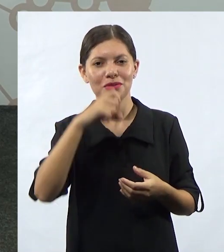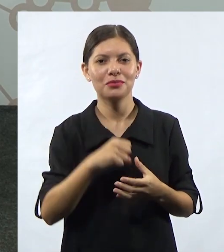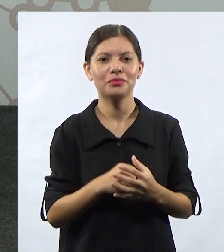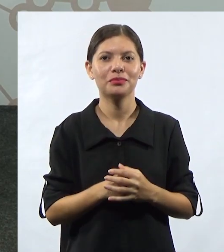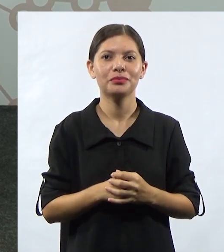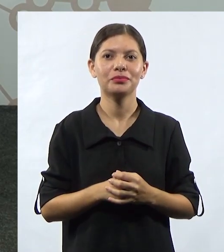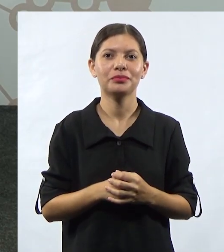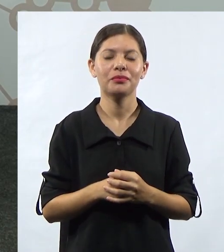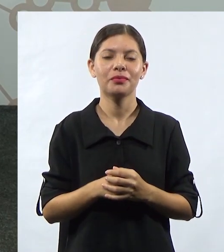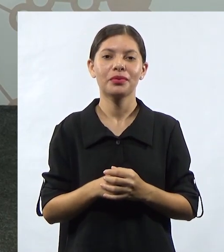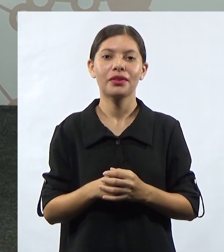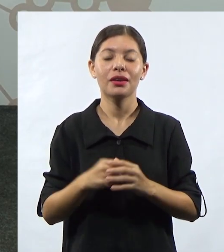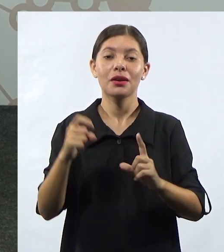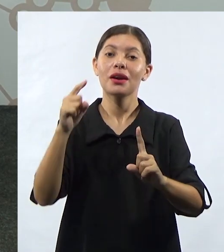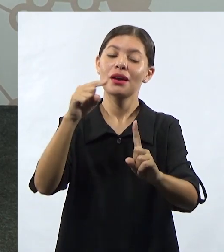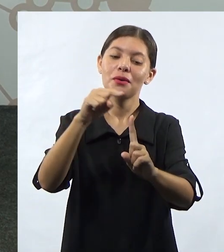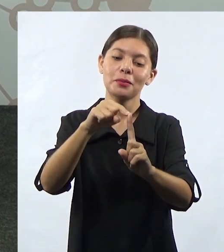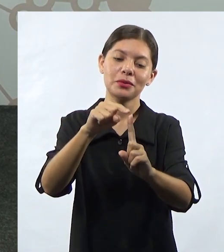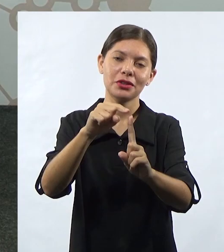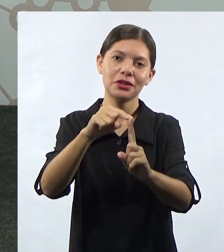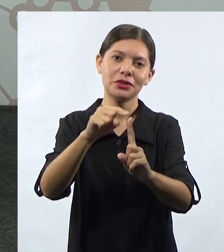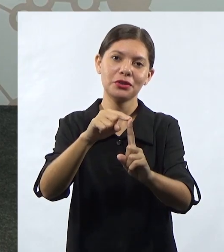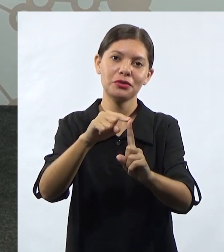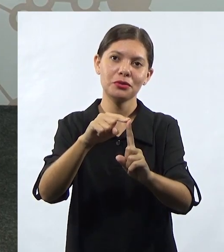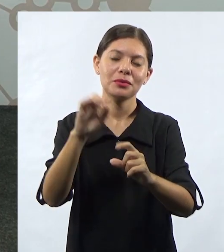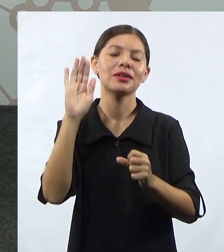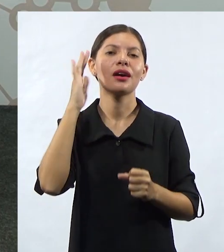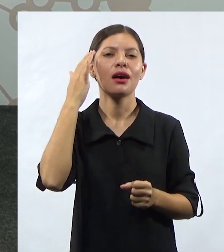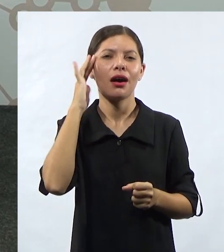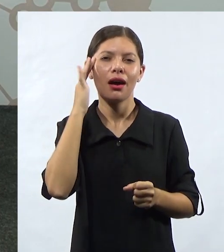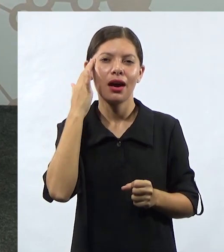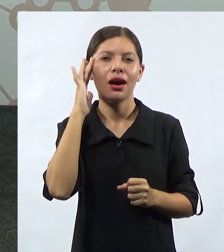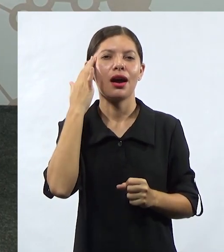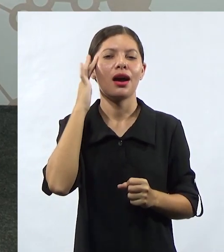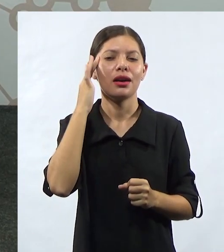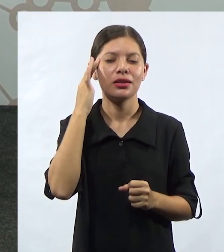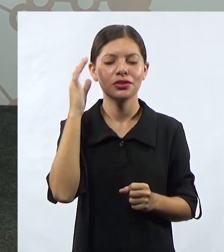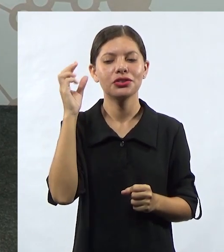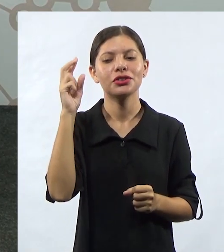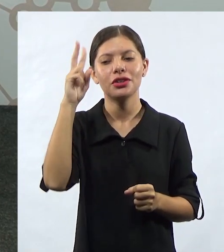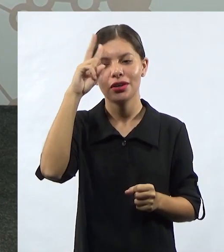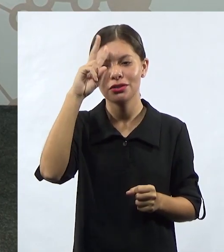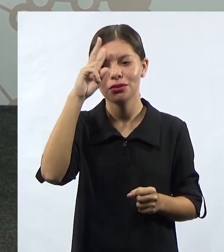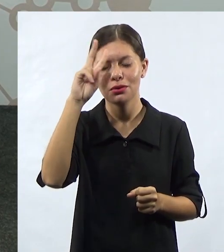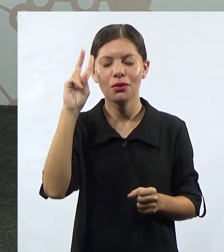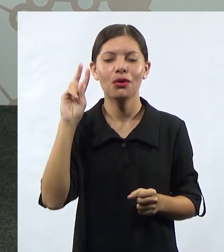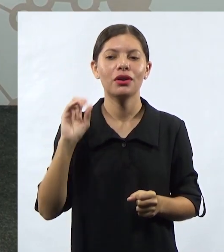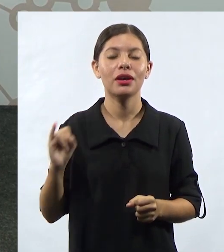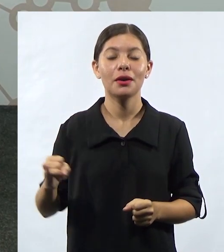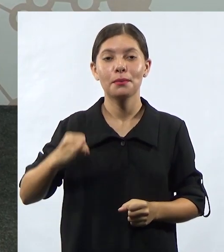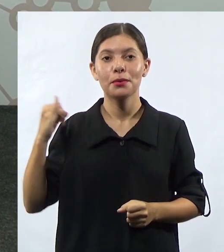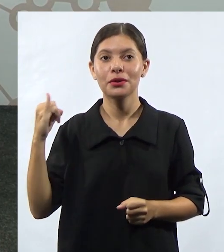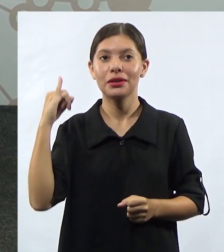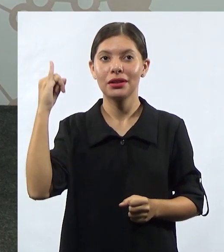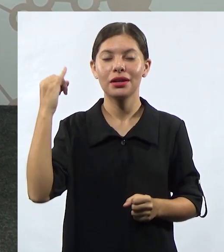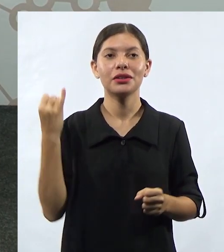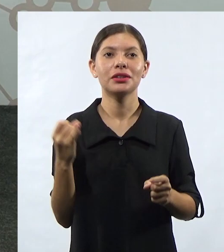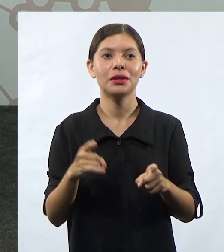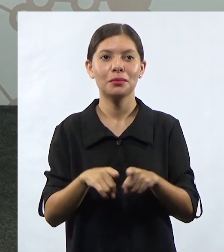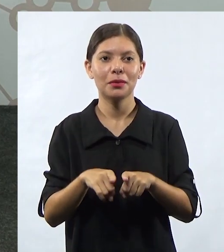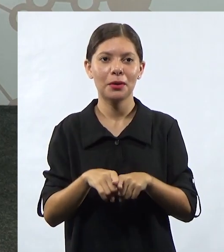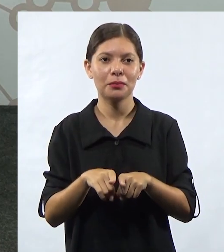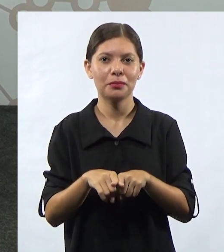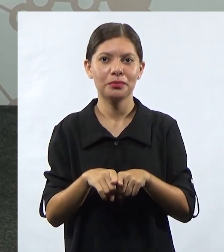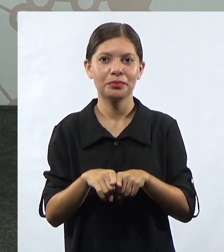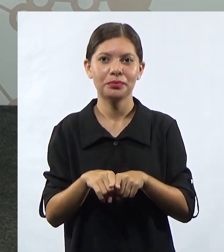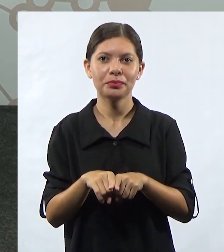objetivo, mas tem que ser entendida também a história. Entendido e importante, tem que ser marcos importantes, não podem ser marcos... Não